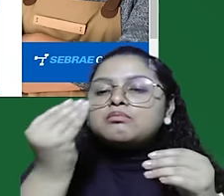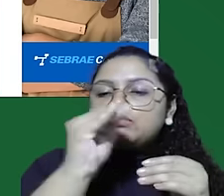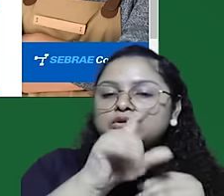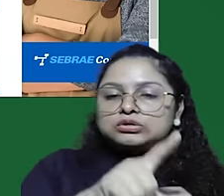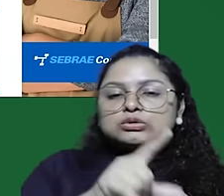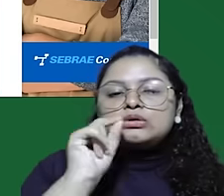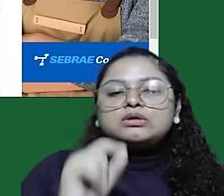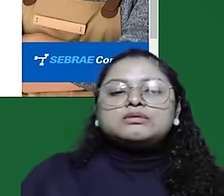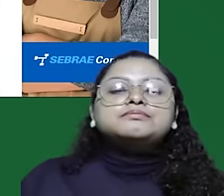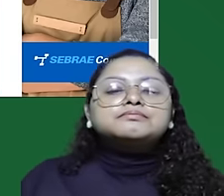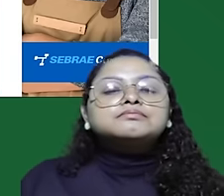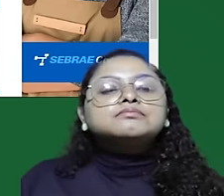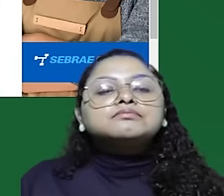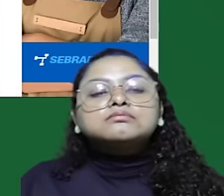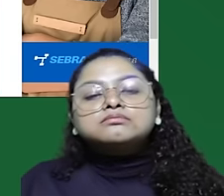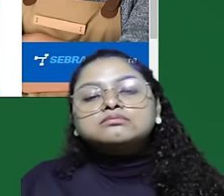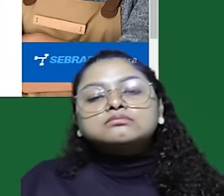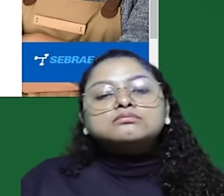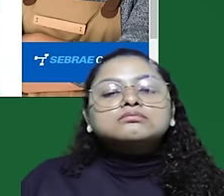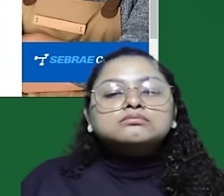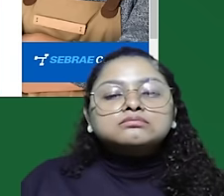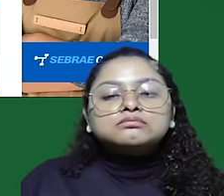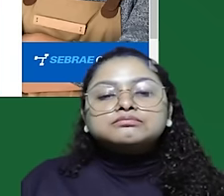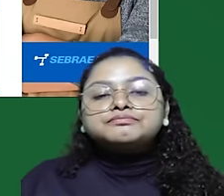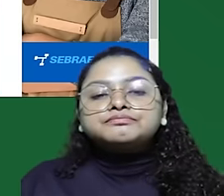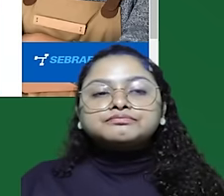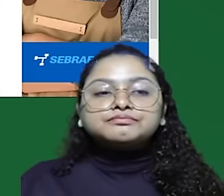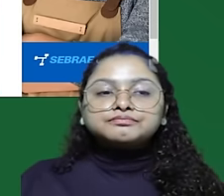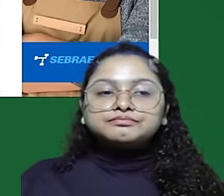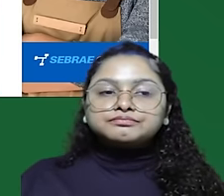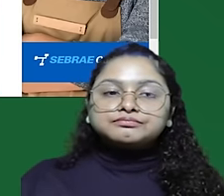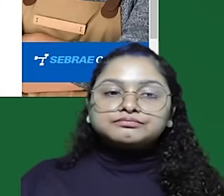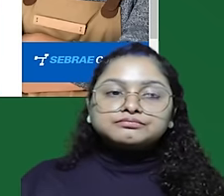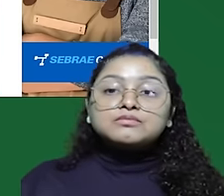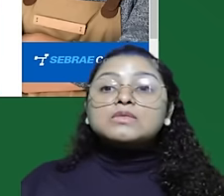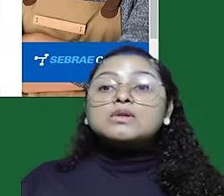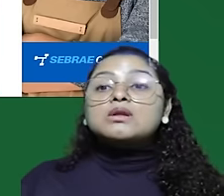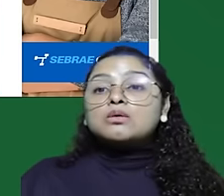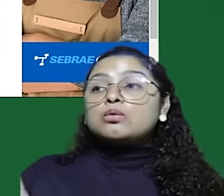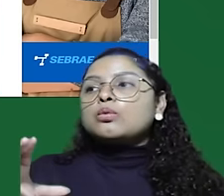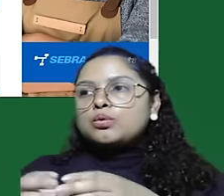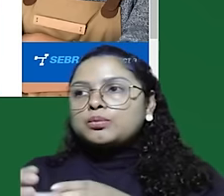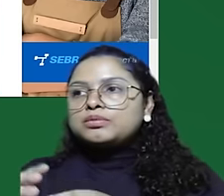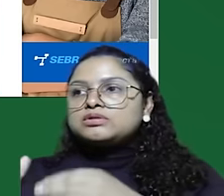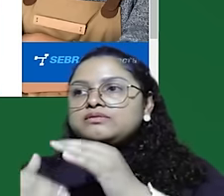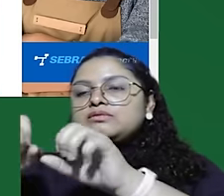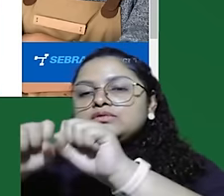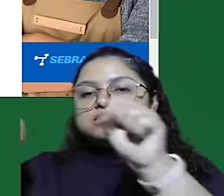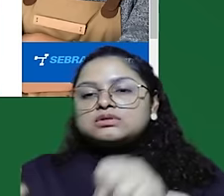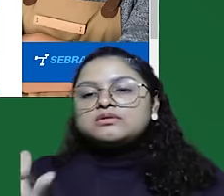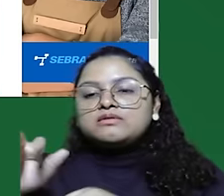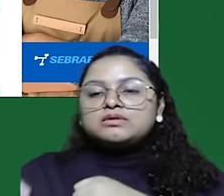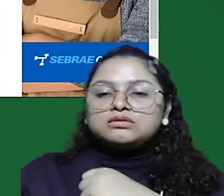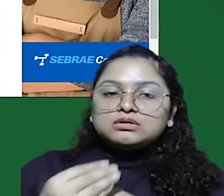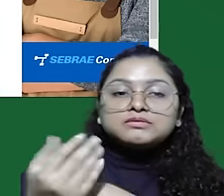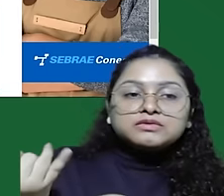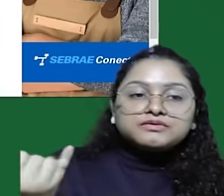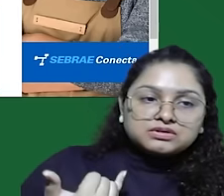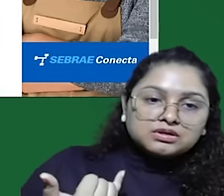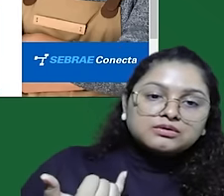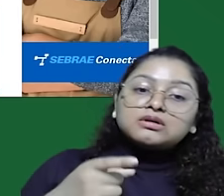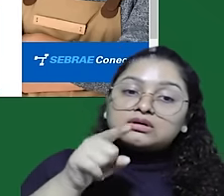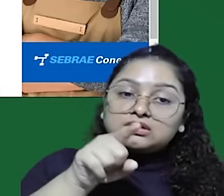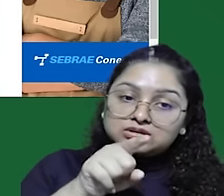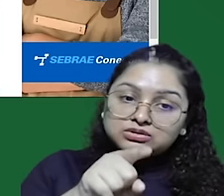selecionar tá E aí conforme a orientação técnica da equipe de desenvolvimento do sistema foi informado que isso aqui